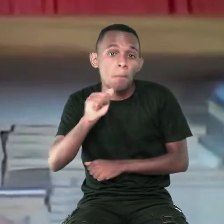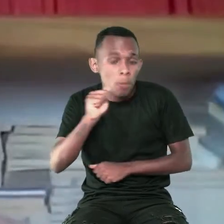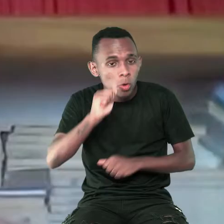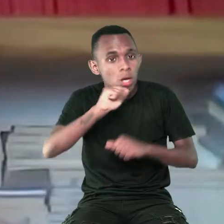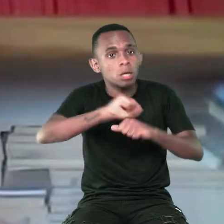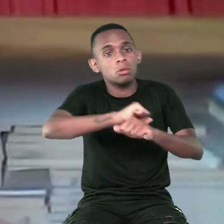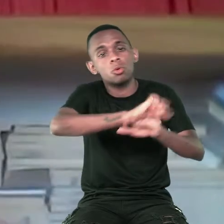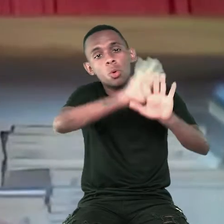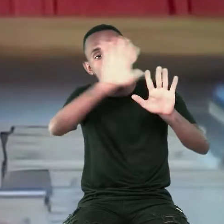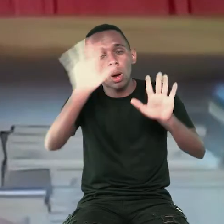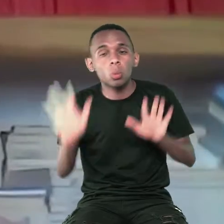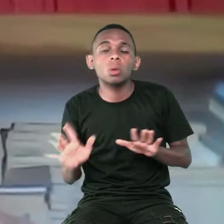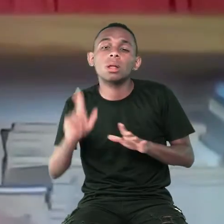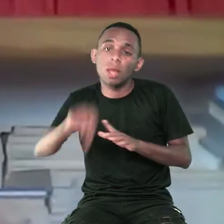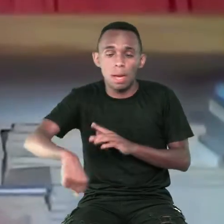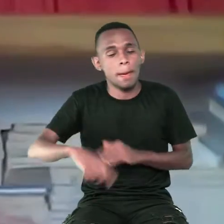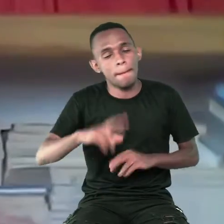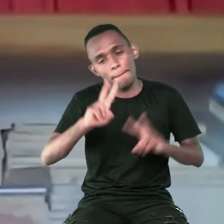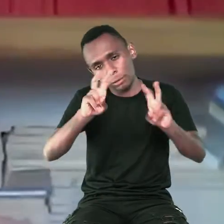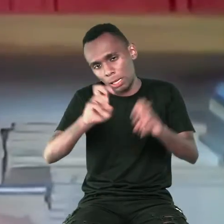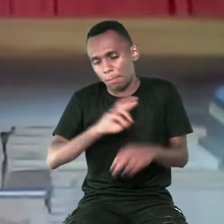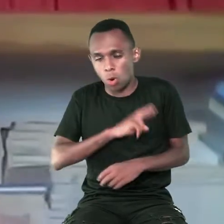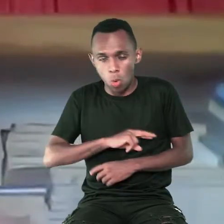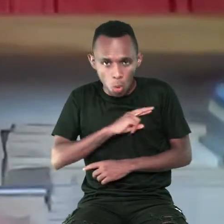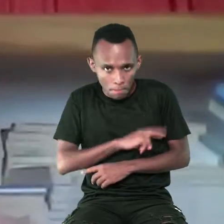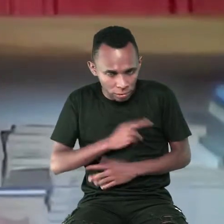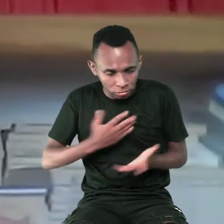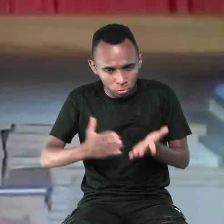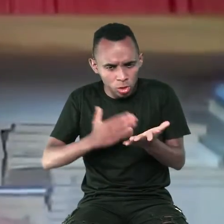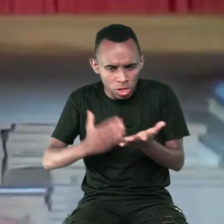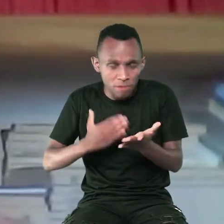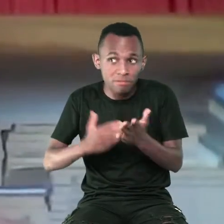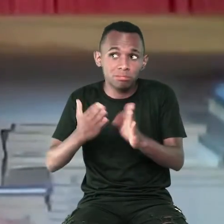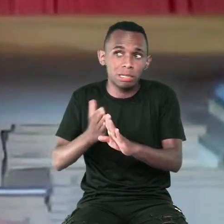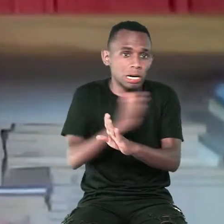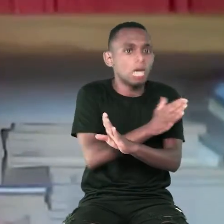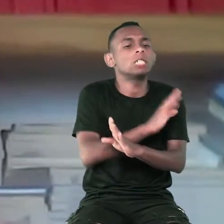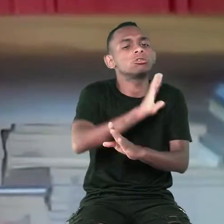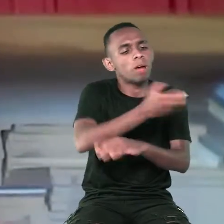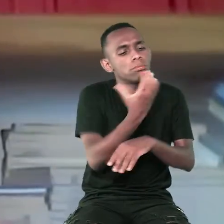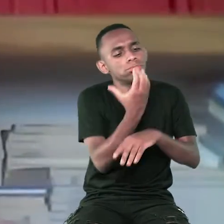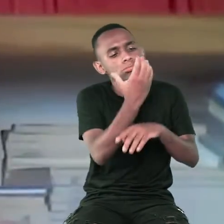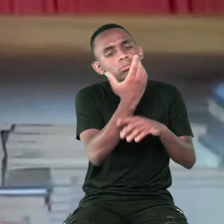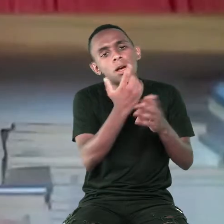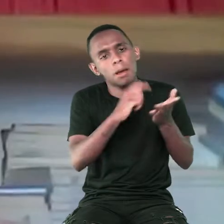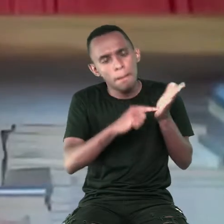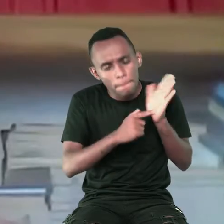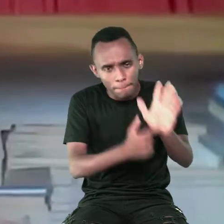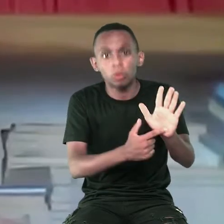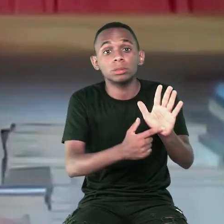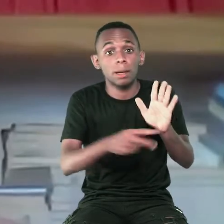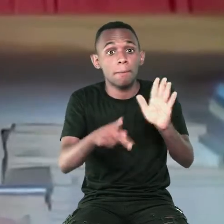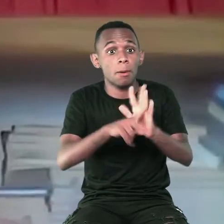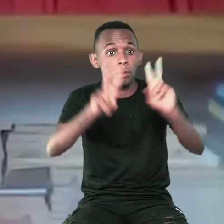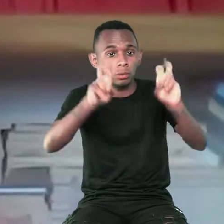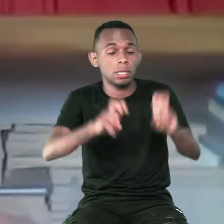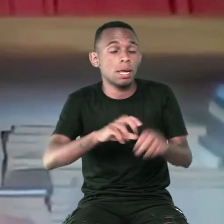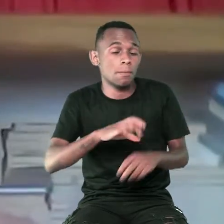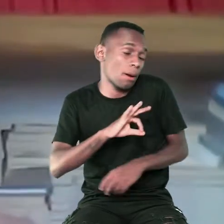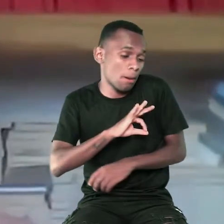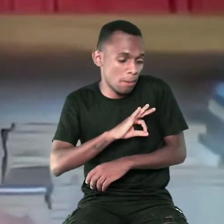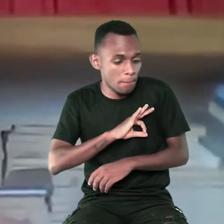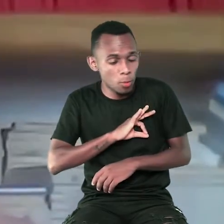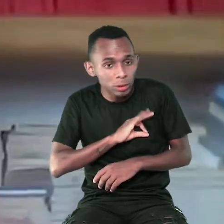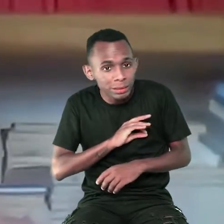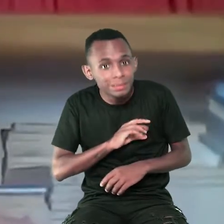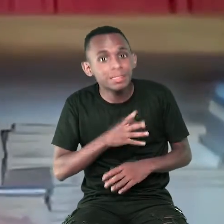meu último romance, terceiro, né, antes eu tinha publicado 2 romances com temática policial, A Invenção do Crime e Quando